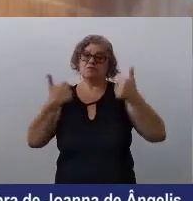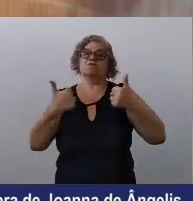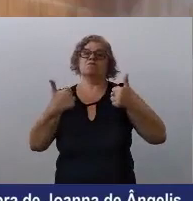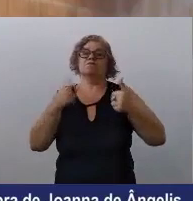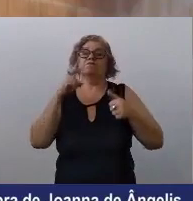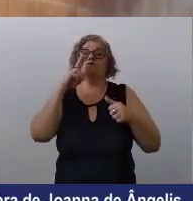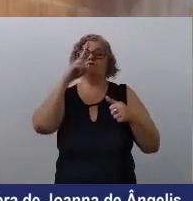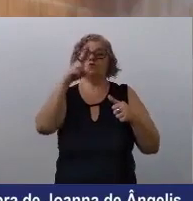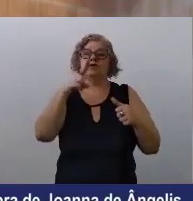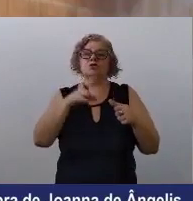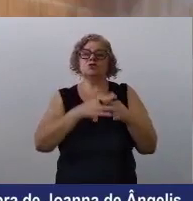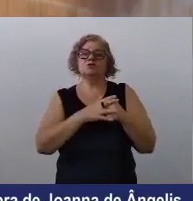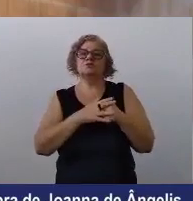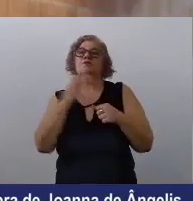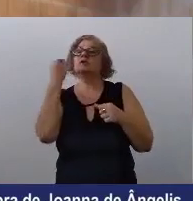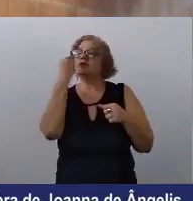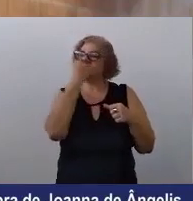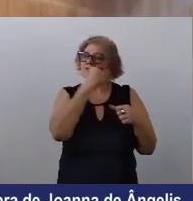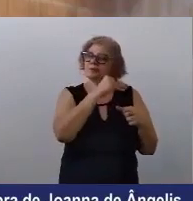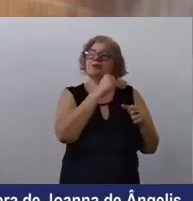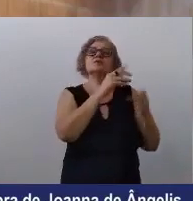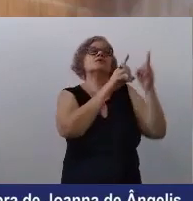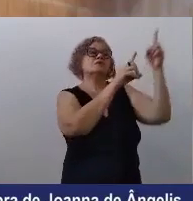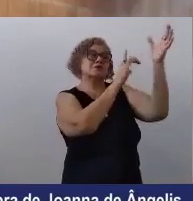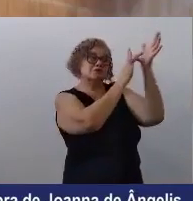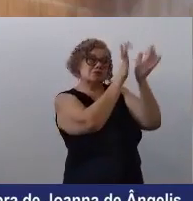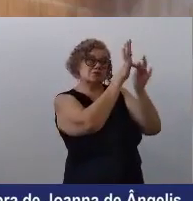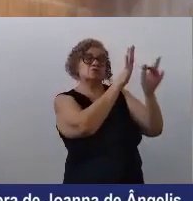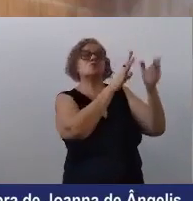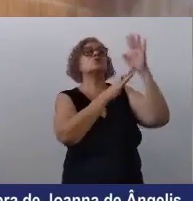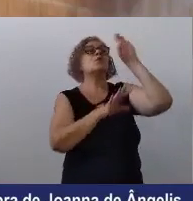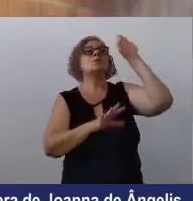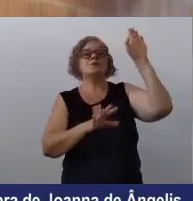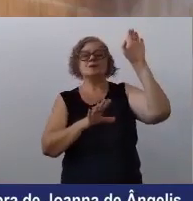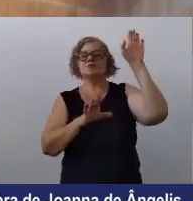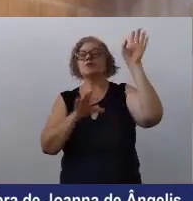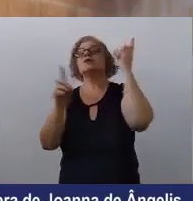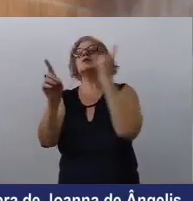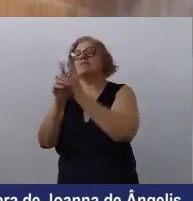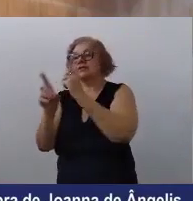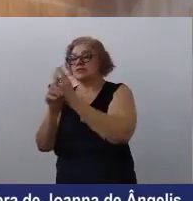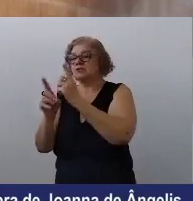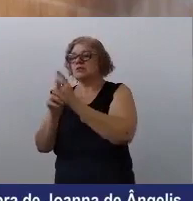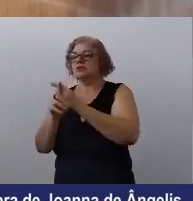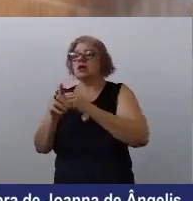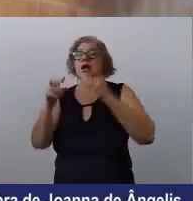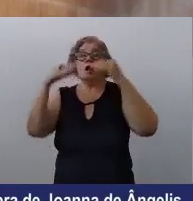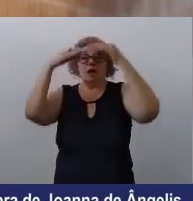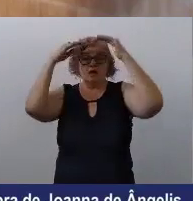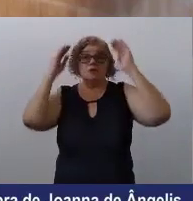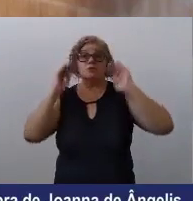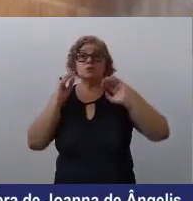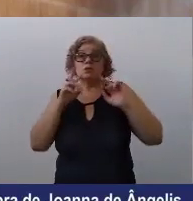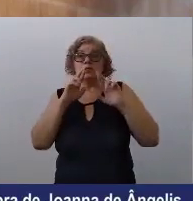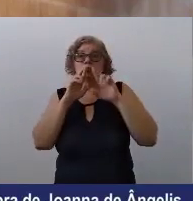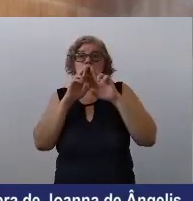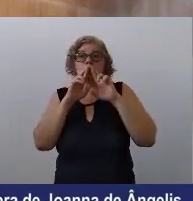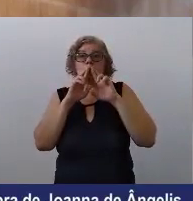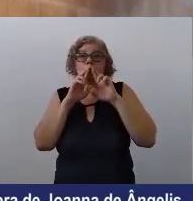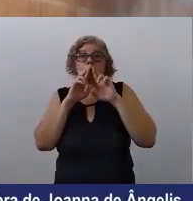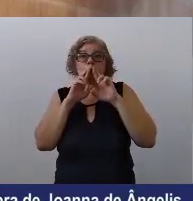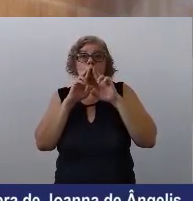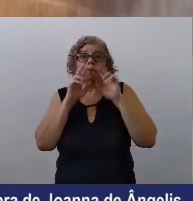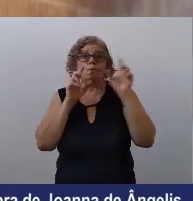Fortaleça-se e nos momentos oportunos nos reencontraremos. Joana, que não havia dito uma palavra